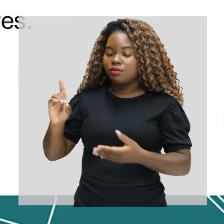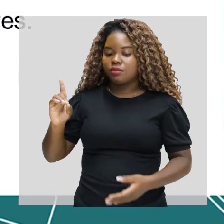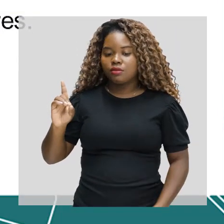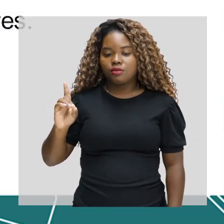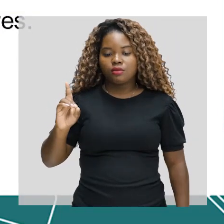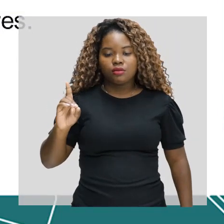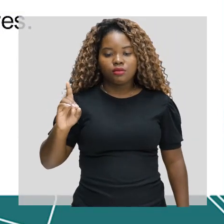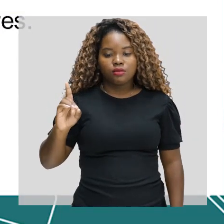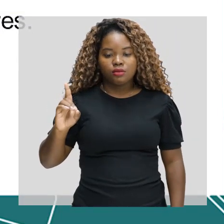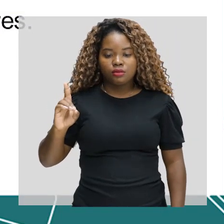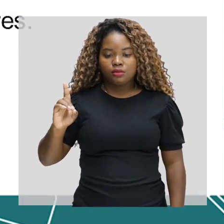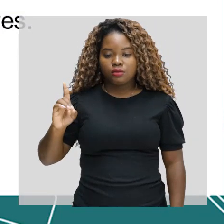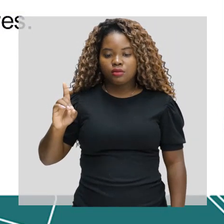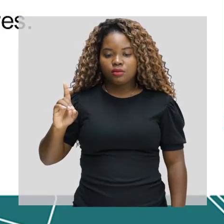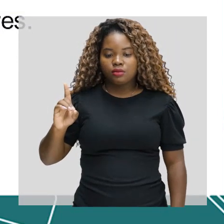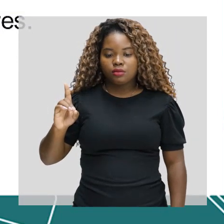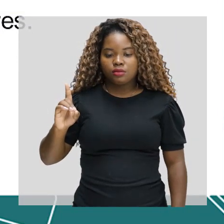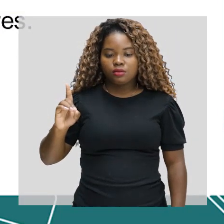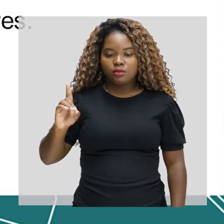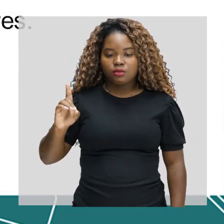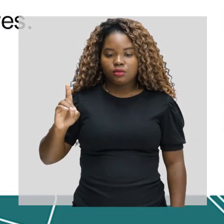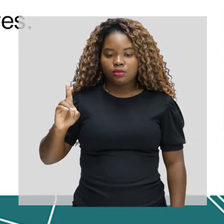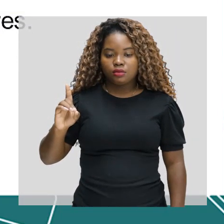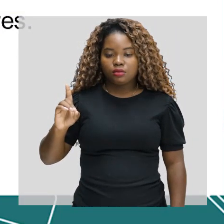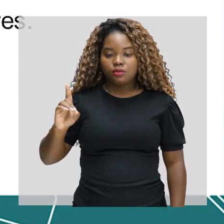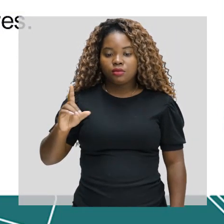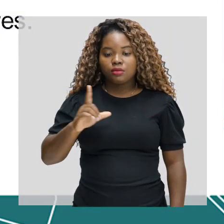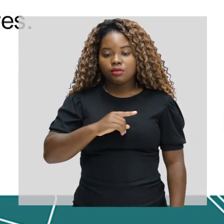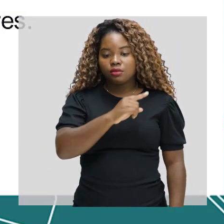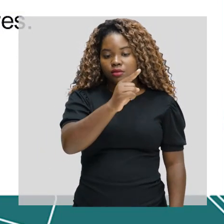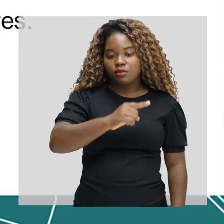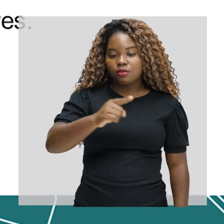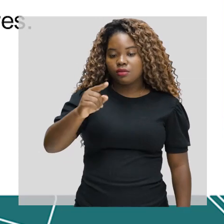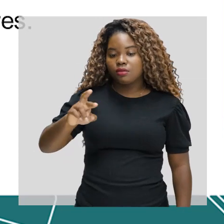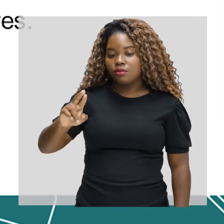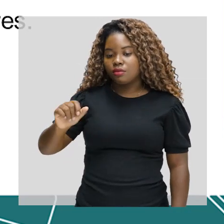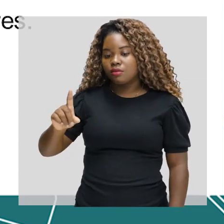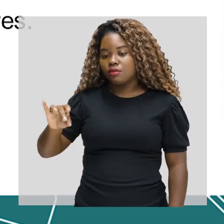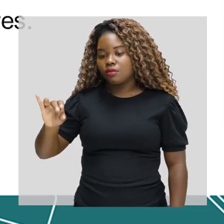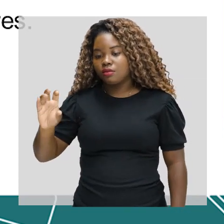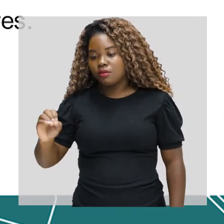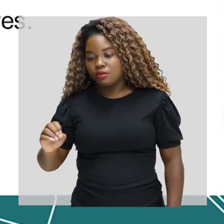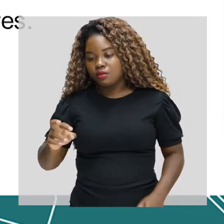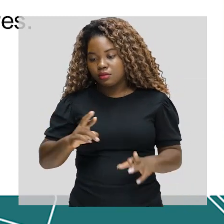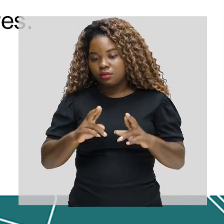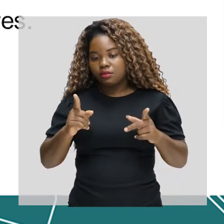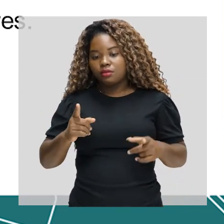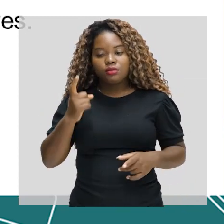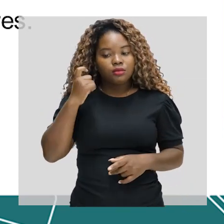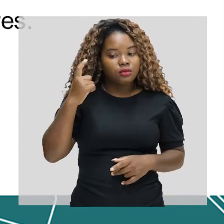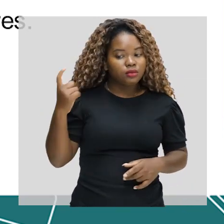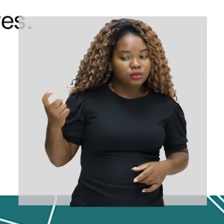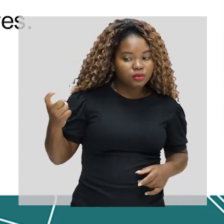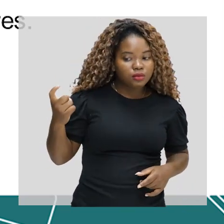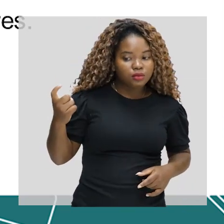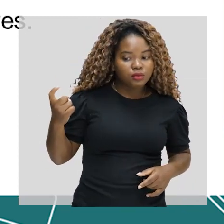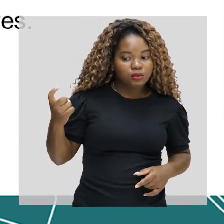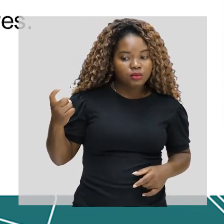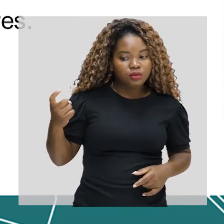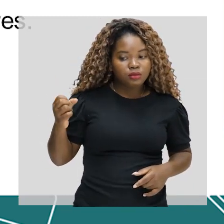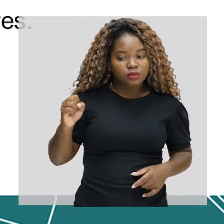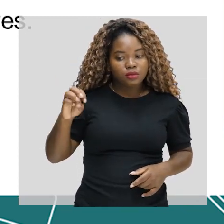E. Gente, uma onda de rádio é diferente do som. Uma onda de rádio é aquela que é